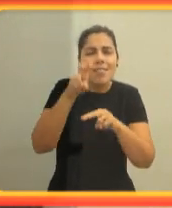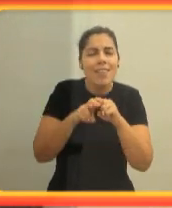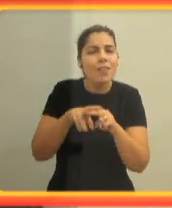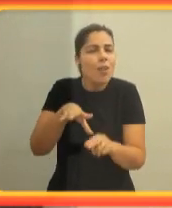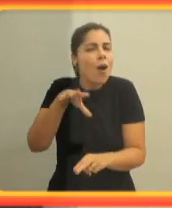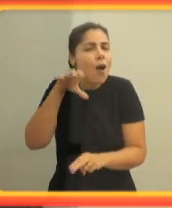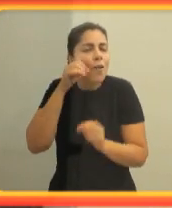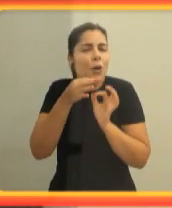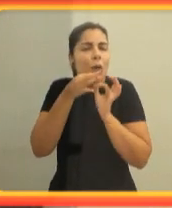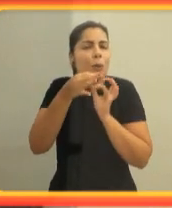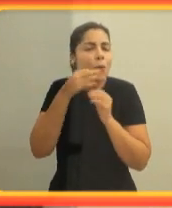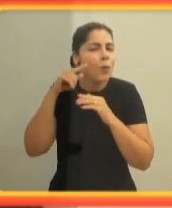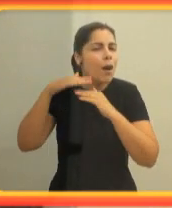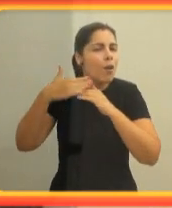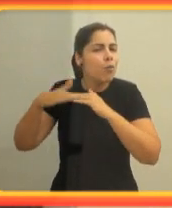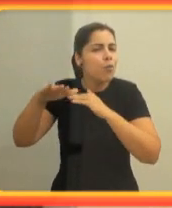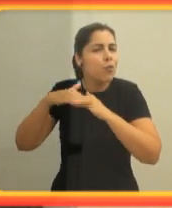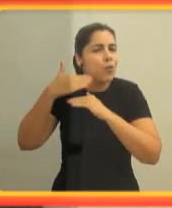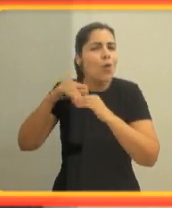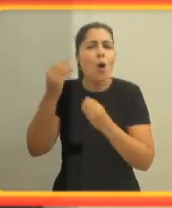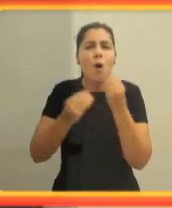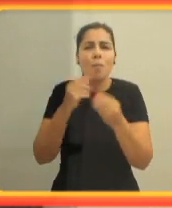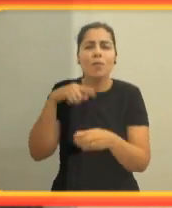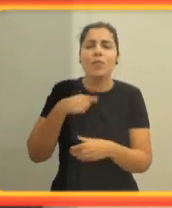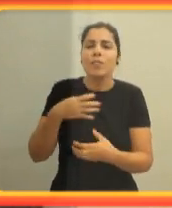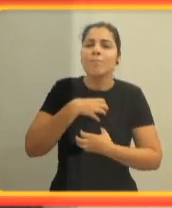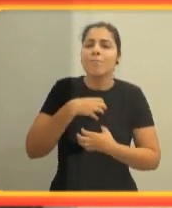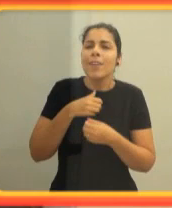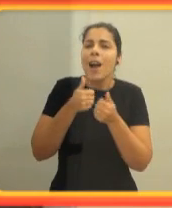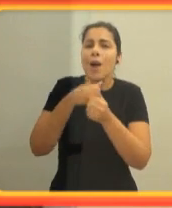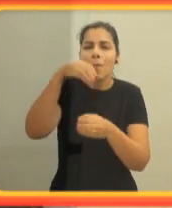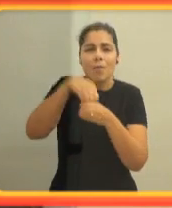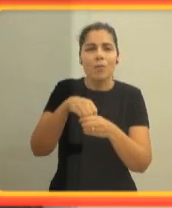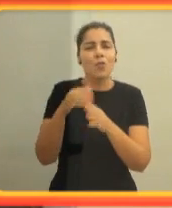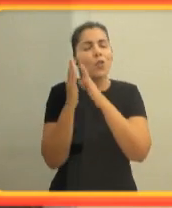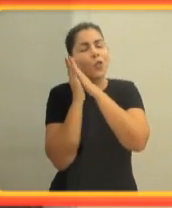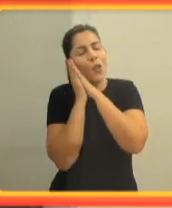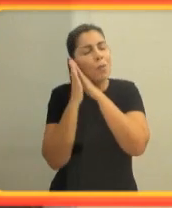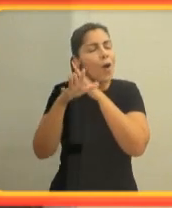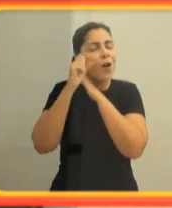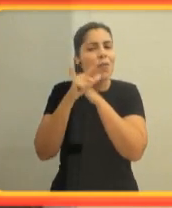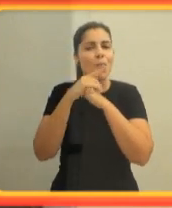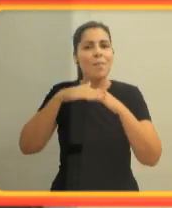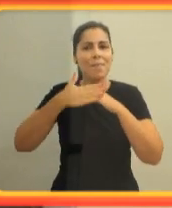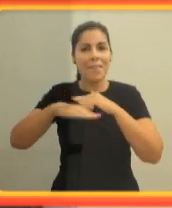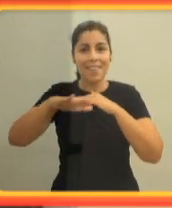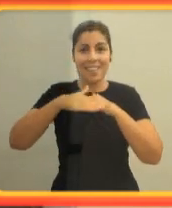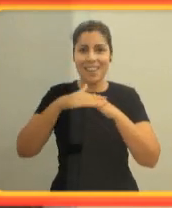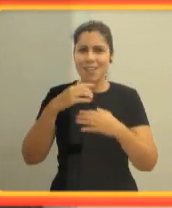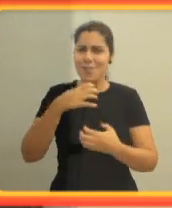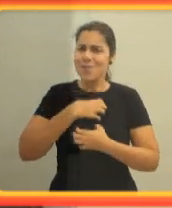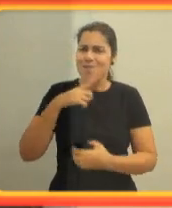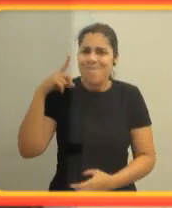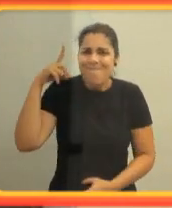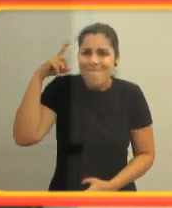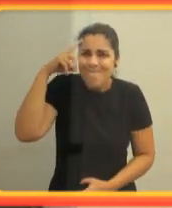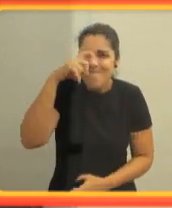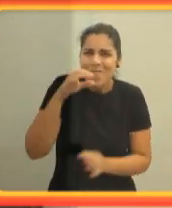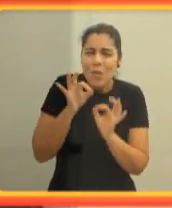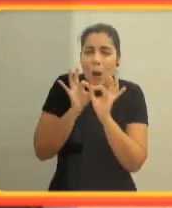do mar, como quando nós acampamos e você dorme ouvindo o mar. Sinto muita dificuldade em estar longe do mar. Acho que eu não